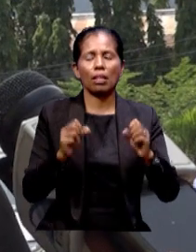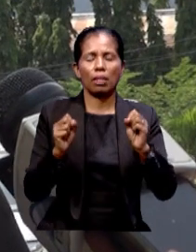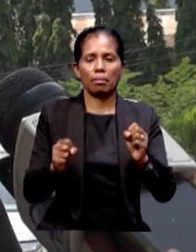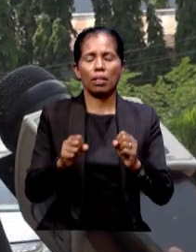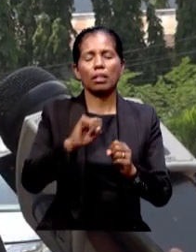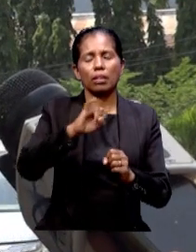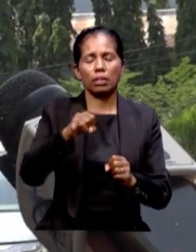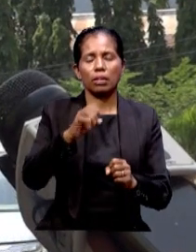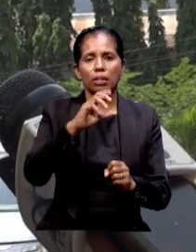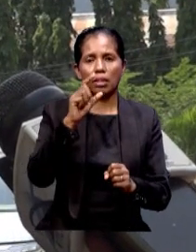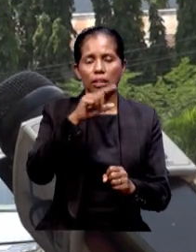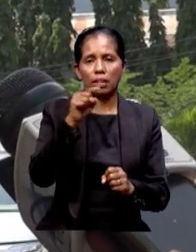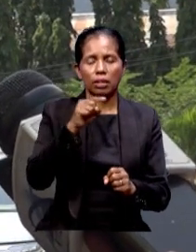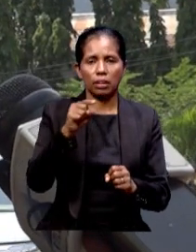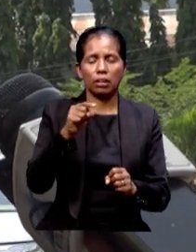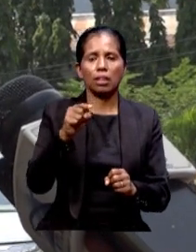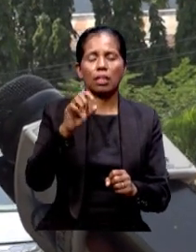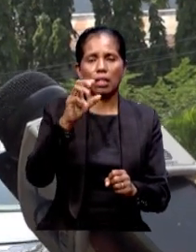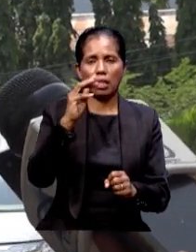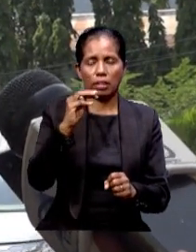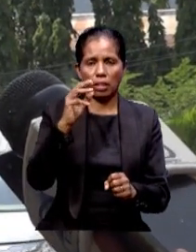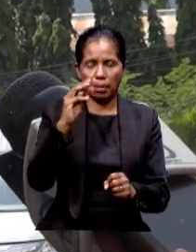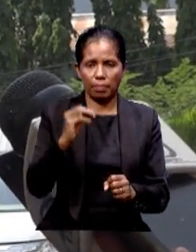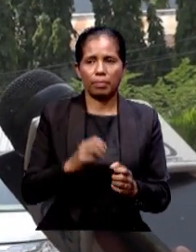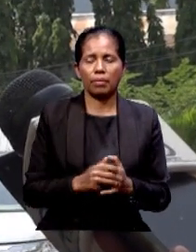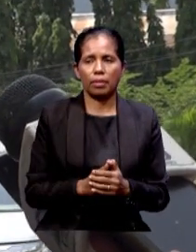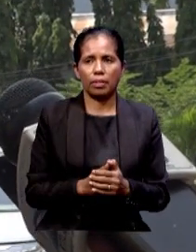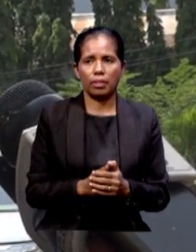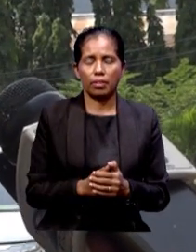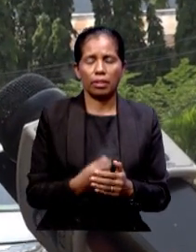ZSM, Raioa ZSM. Tamba saida, e a Constituição prevê,